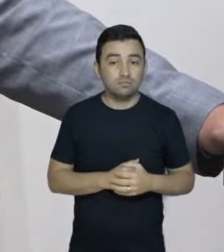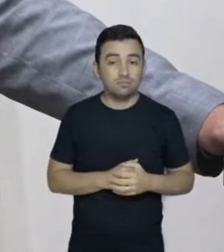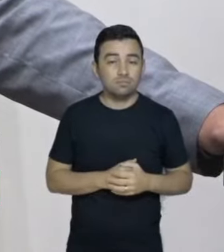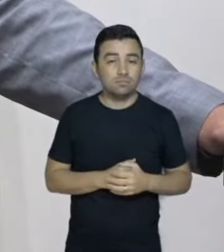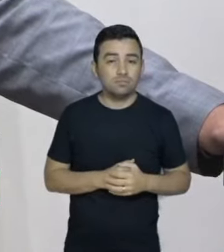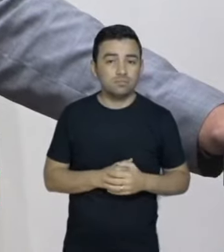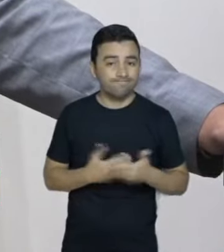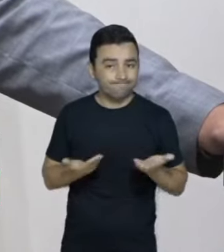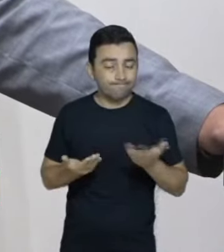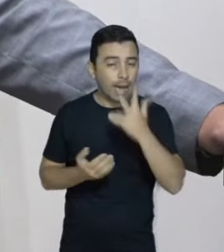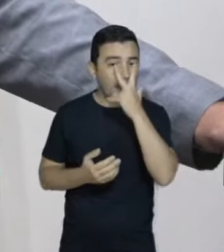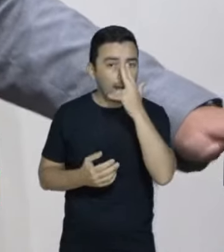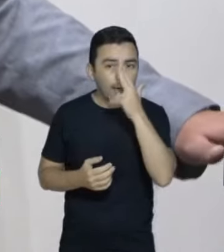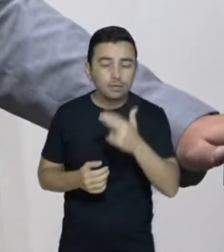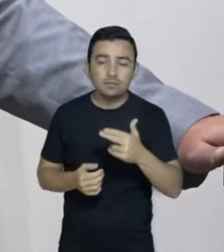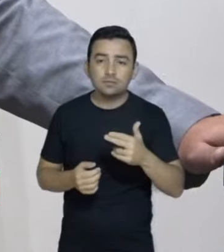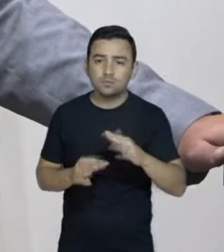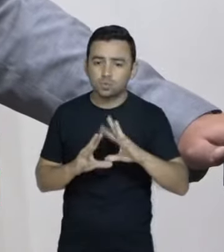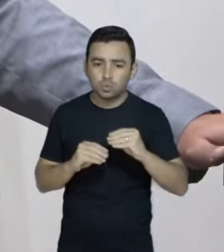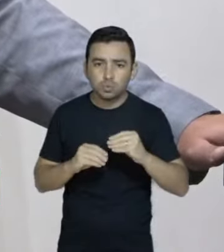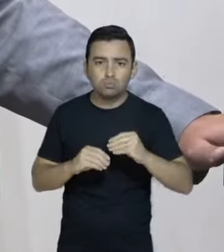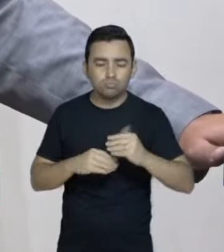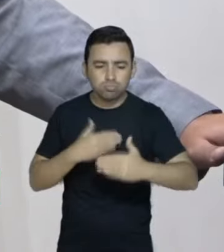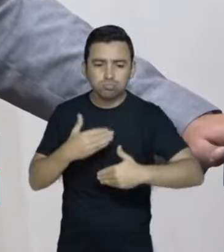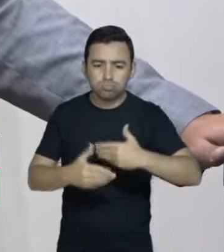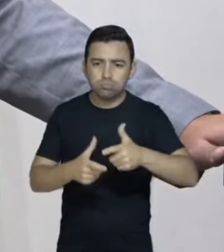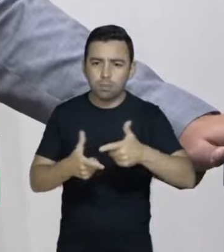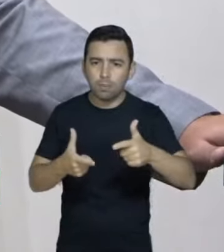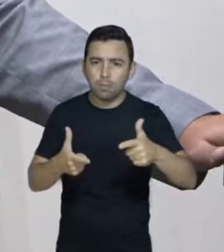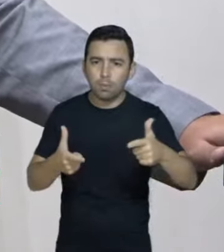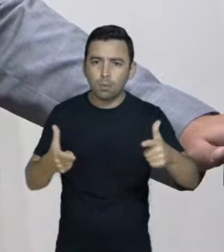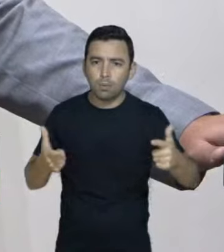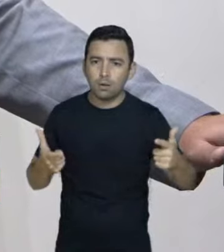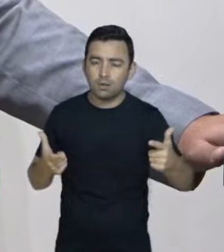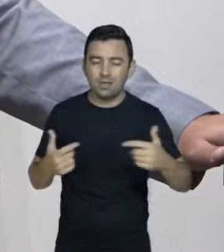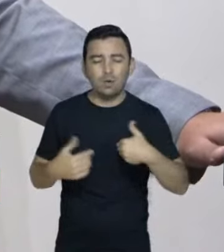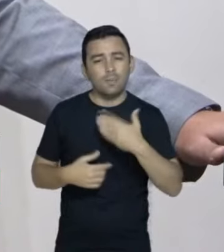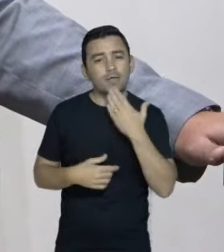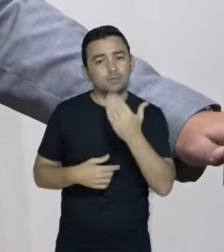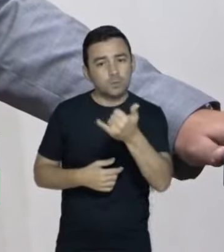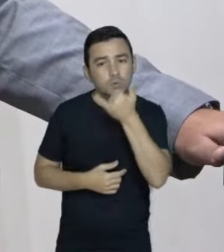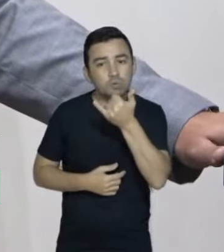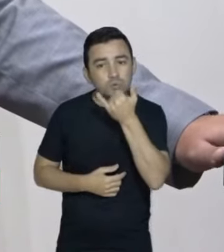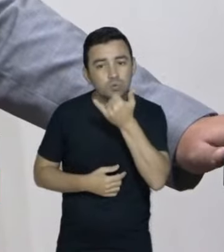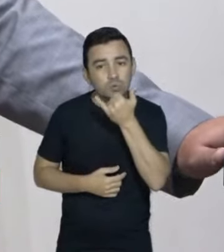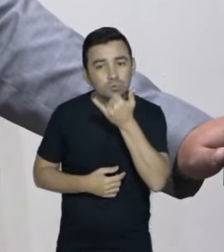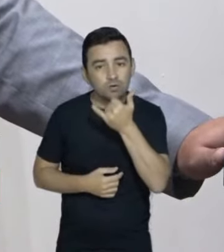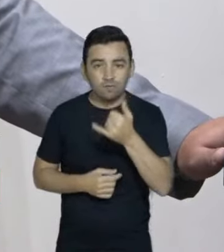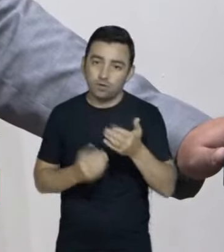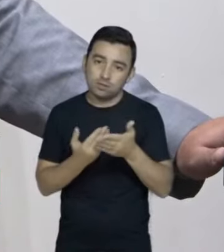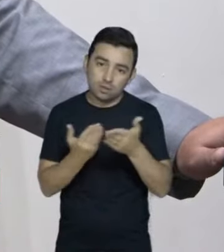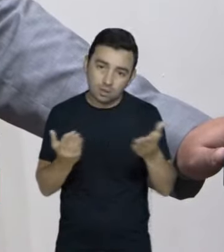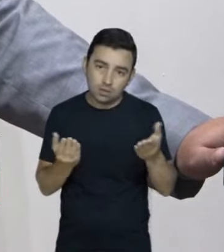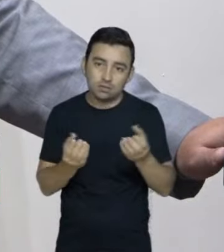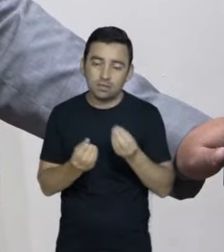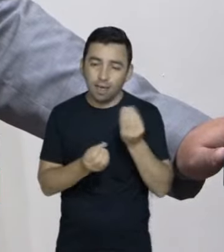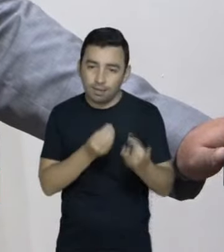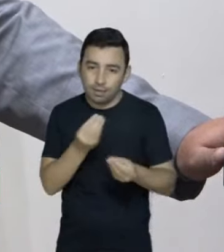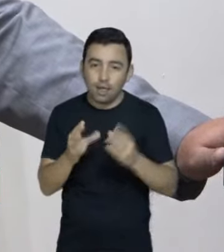que gradativamente isso está acontecendo. Peço desculpa para quem trabalha com a caridade ali à noite, ali em Joinville,